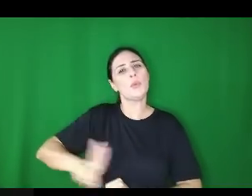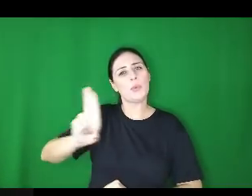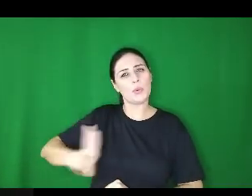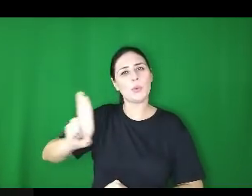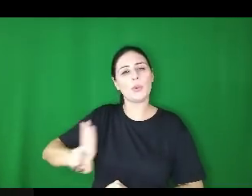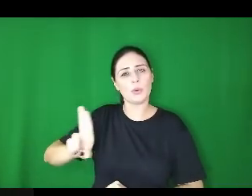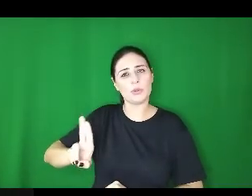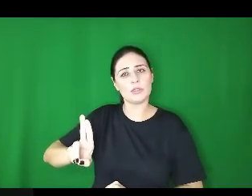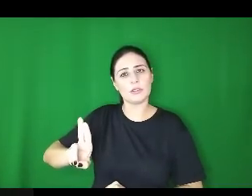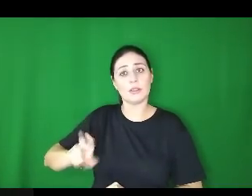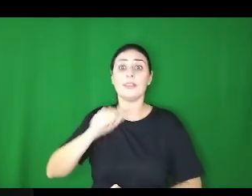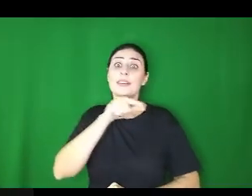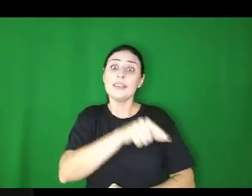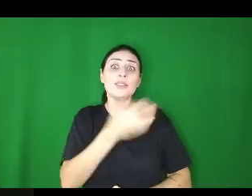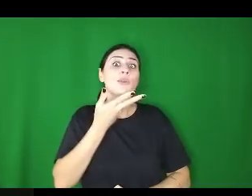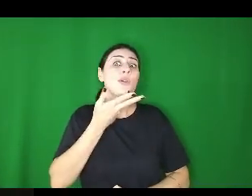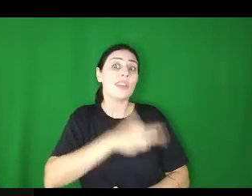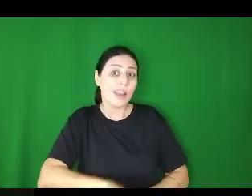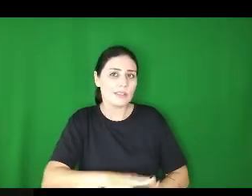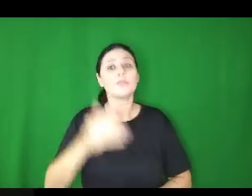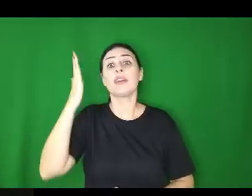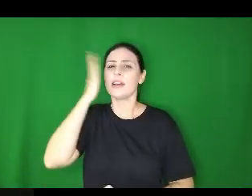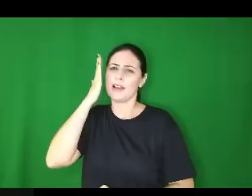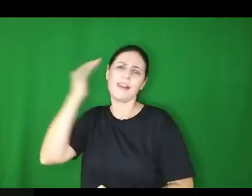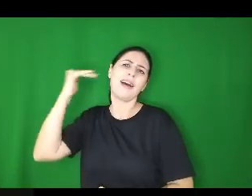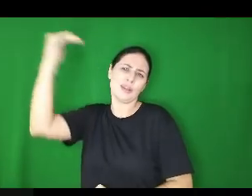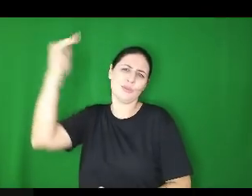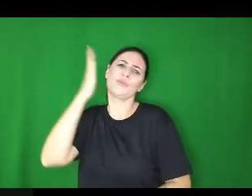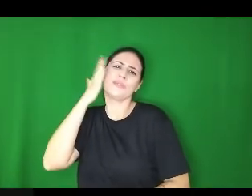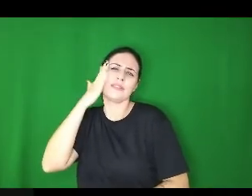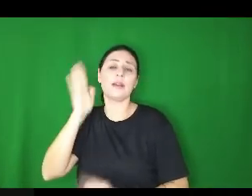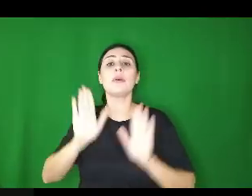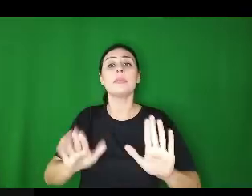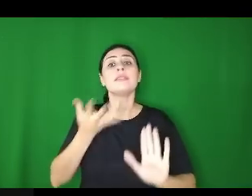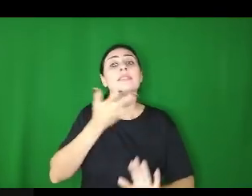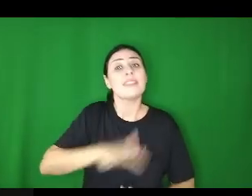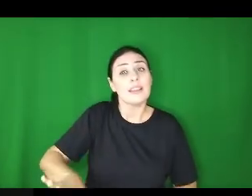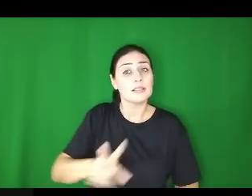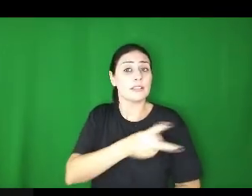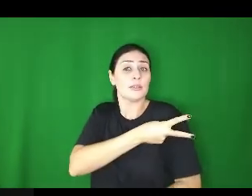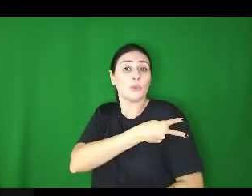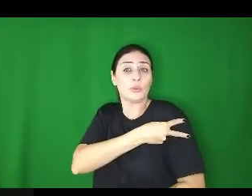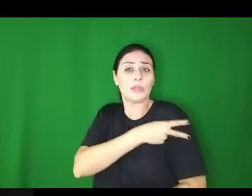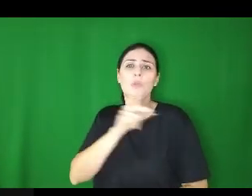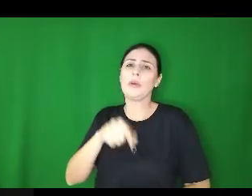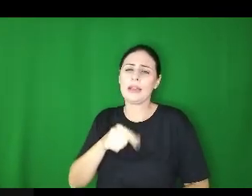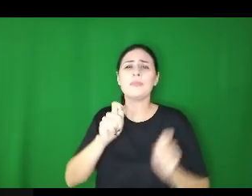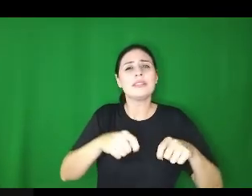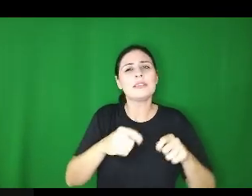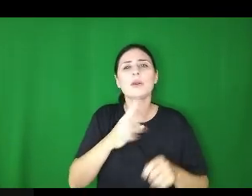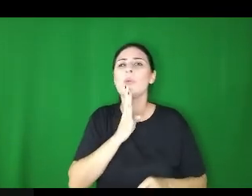são, mas o que é que vai comprometer mais? Bom, vamos fazer um exercício. Lá no currículo,